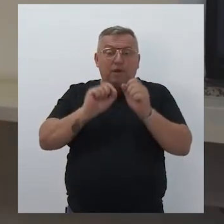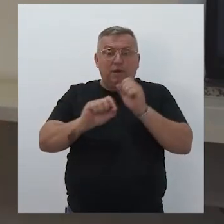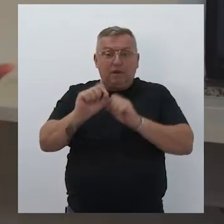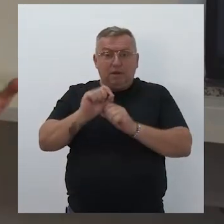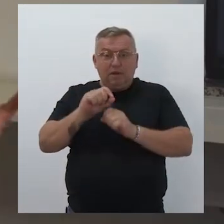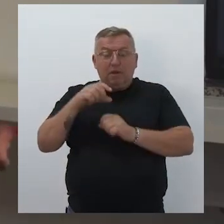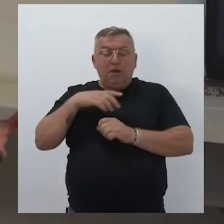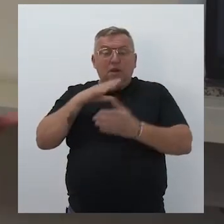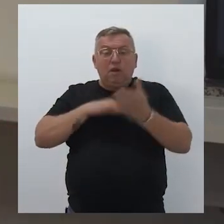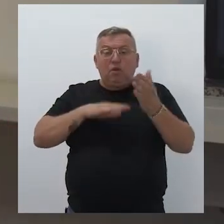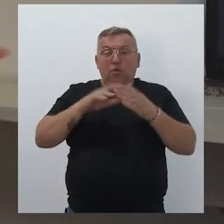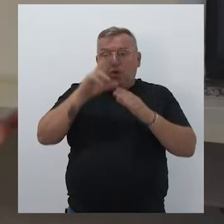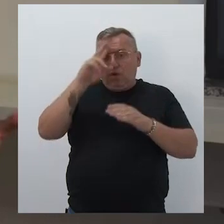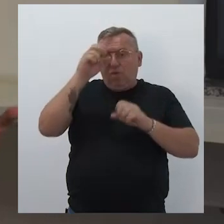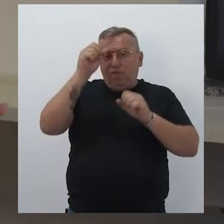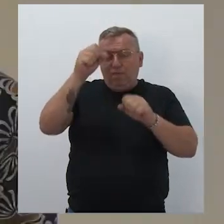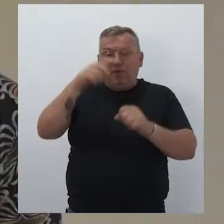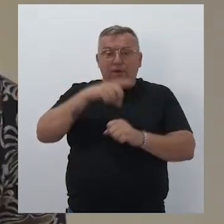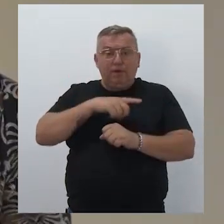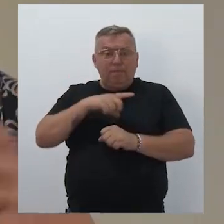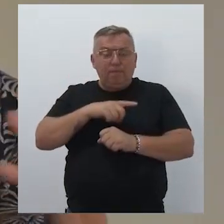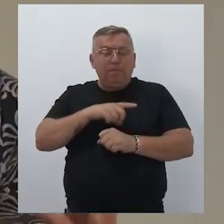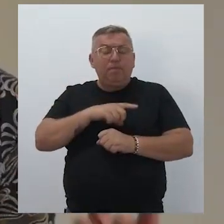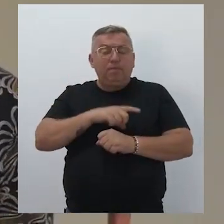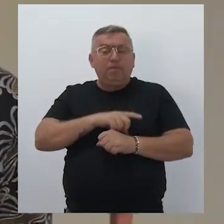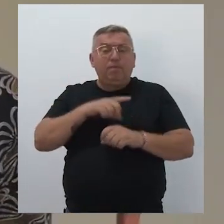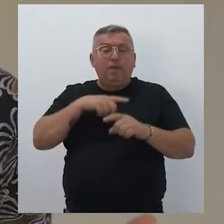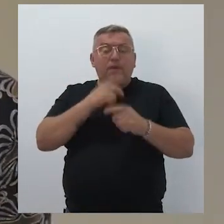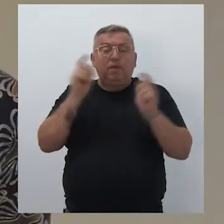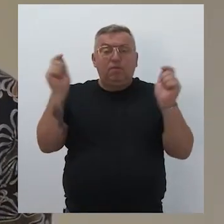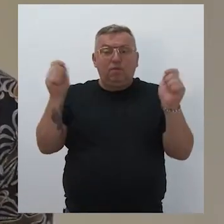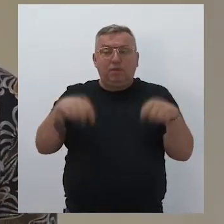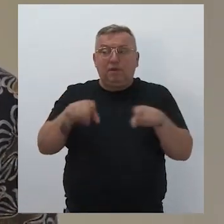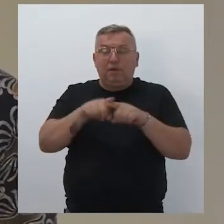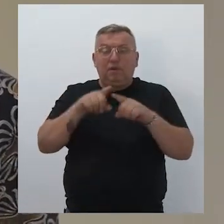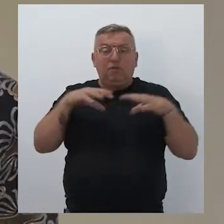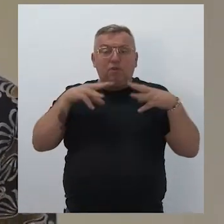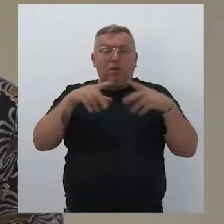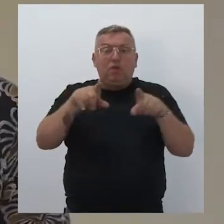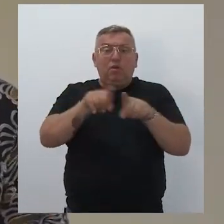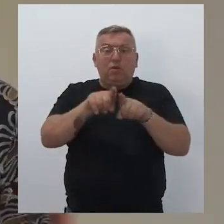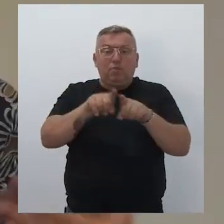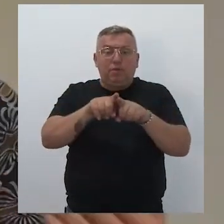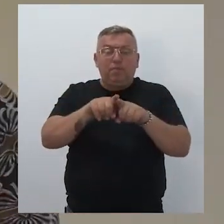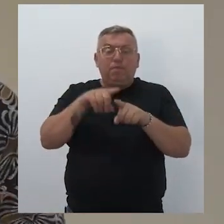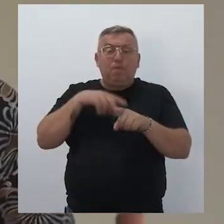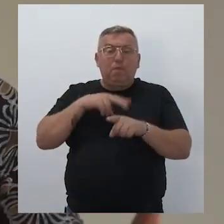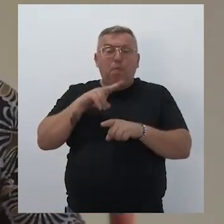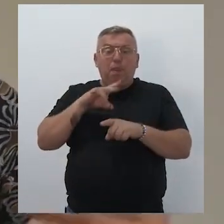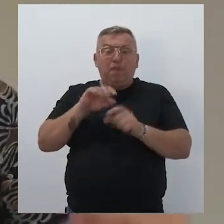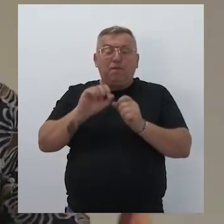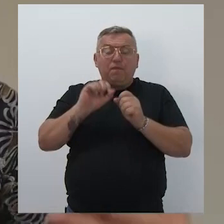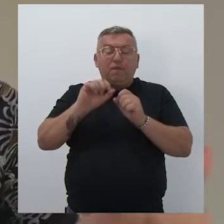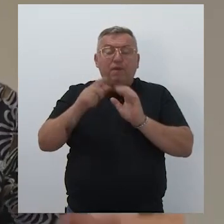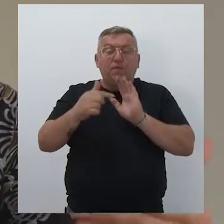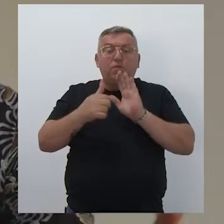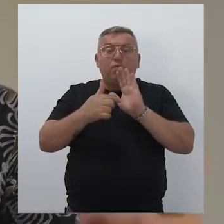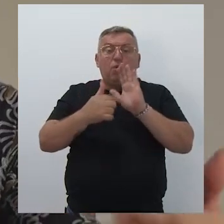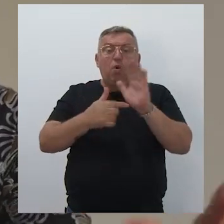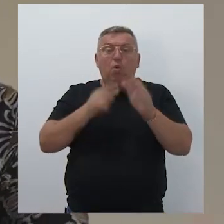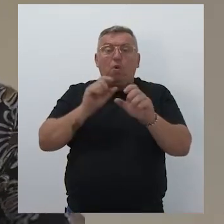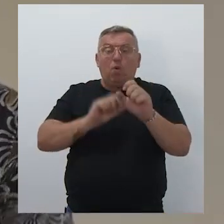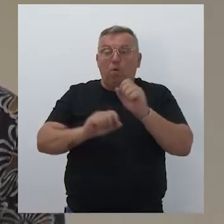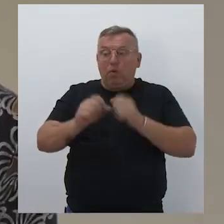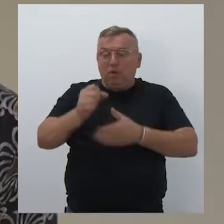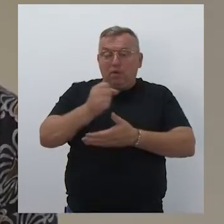realizarem todo o potencial que eles trazem. Essas competências gerais, elas vão se espelhando no resto da